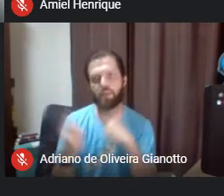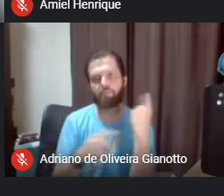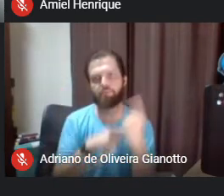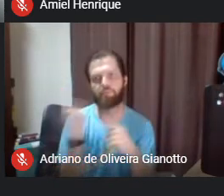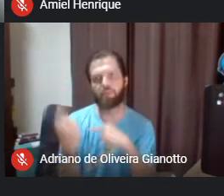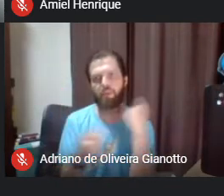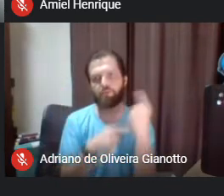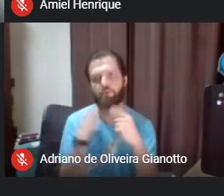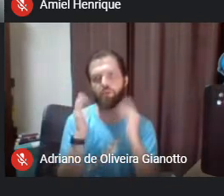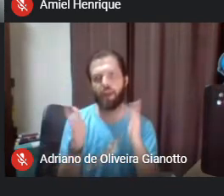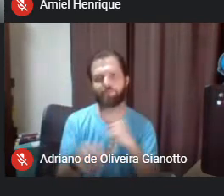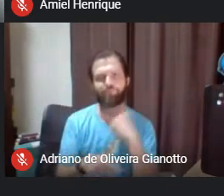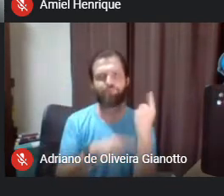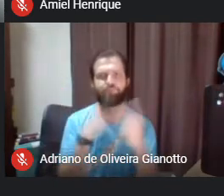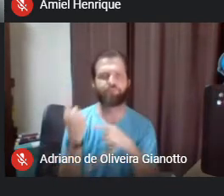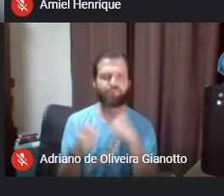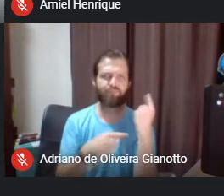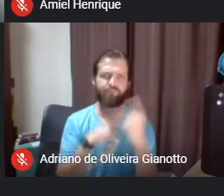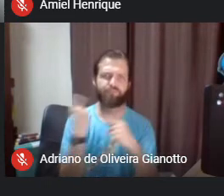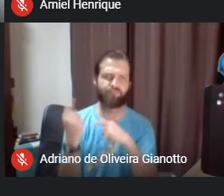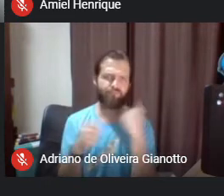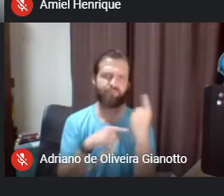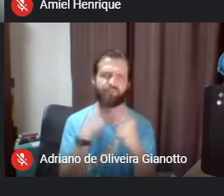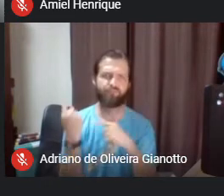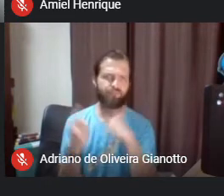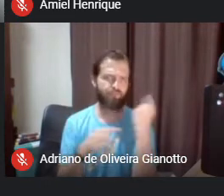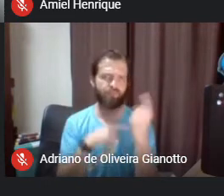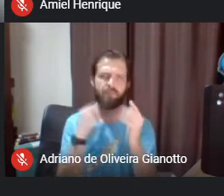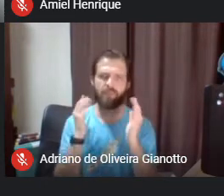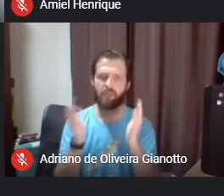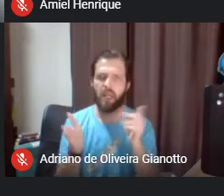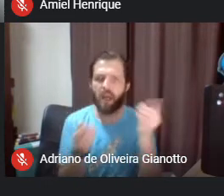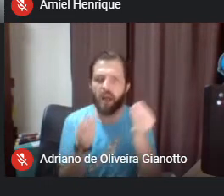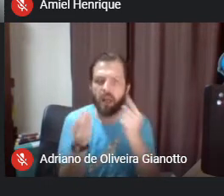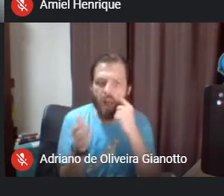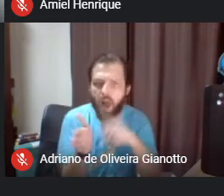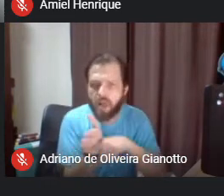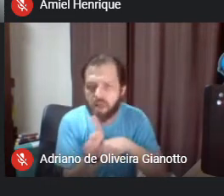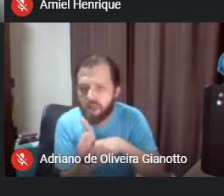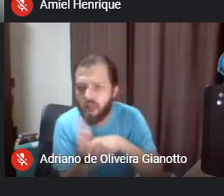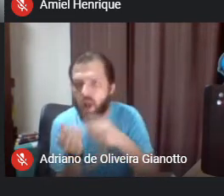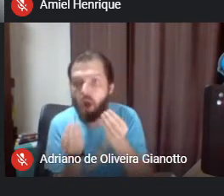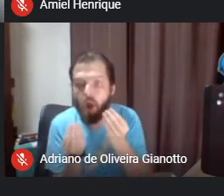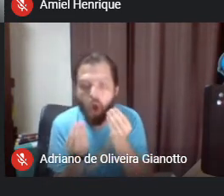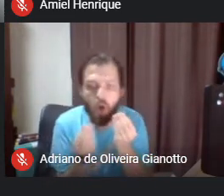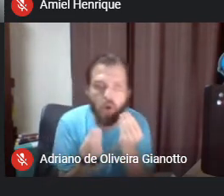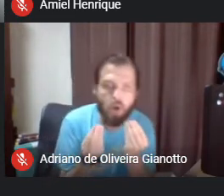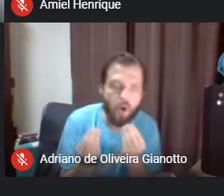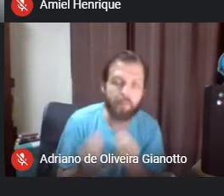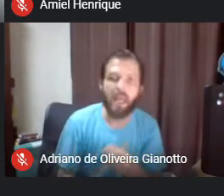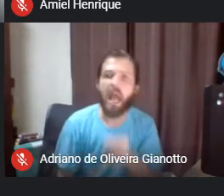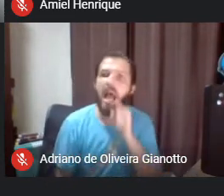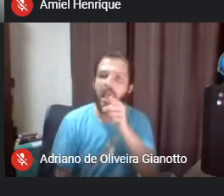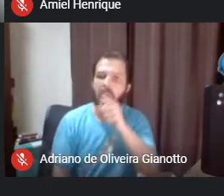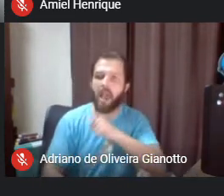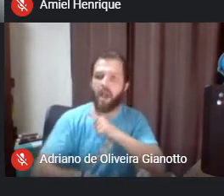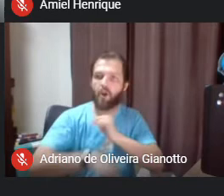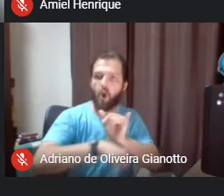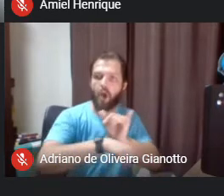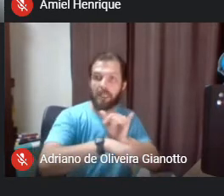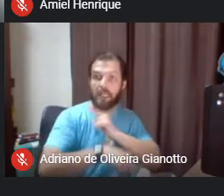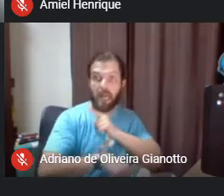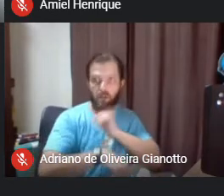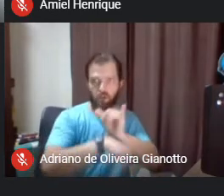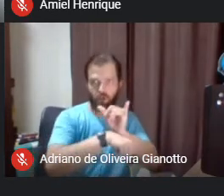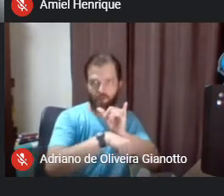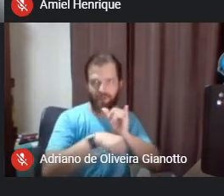qualquer tipo de experimento para investigar a surdez. Teve muitas pessoas morrendo, muitas. E ele abria,